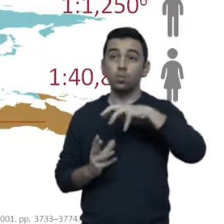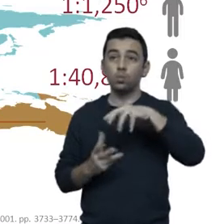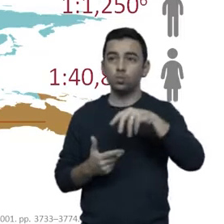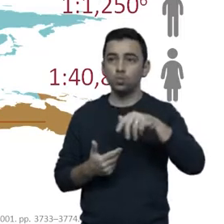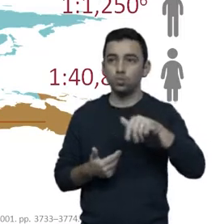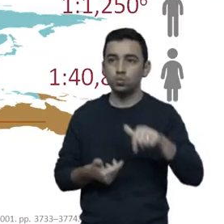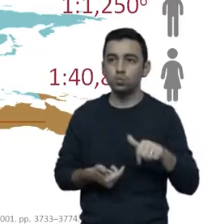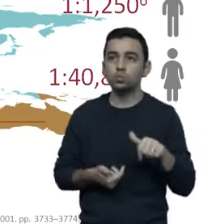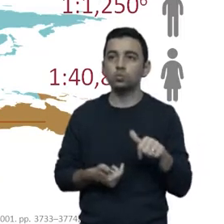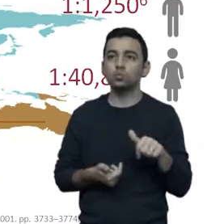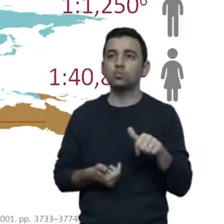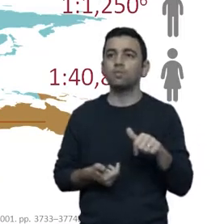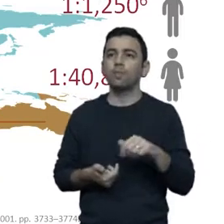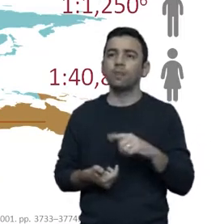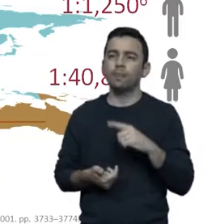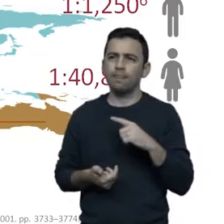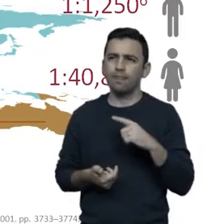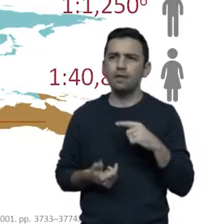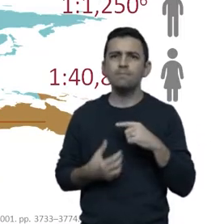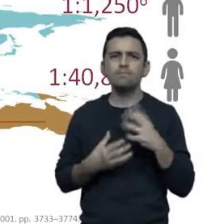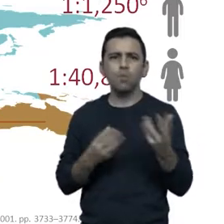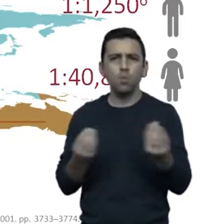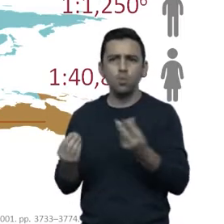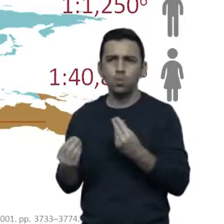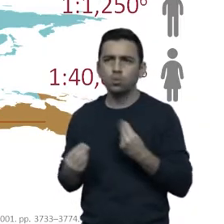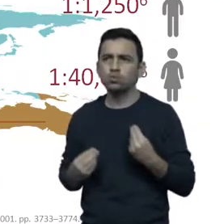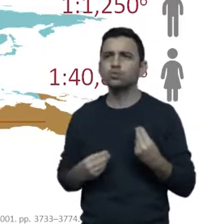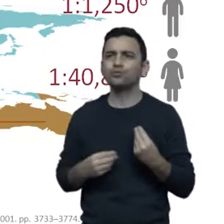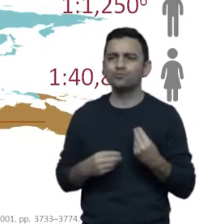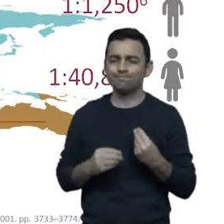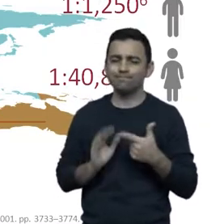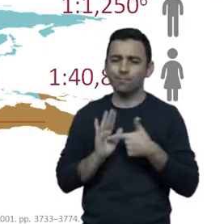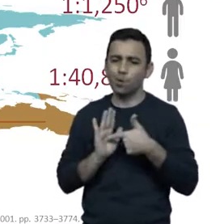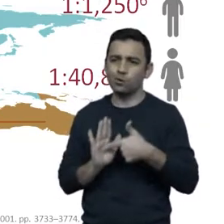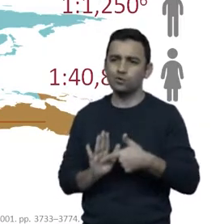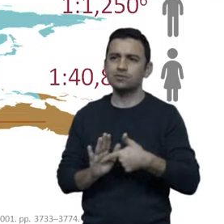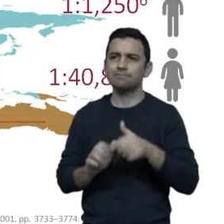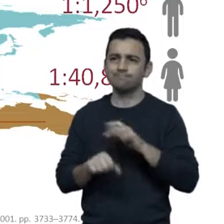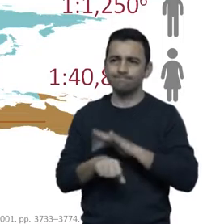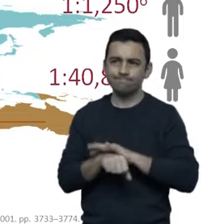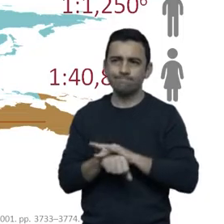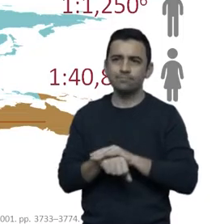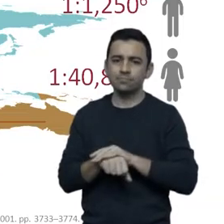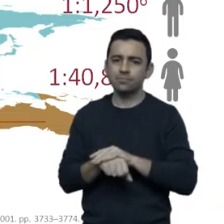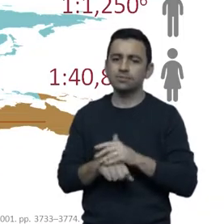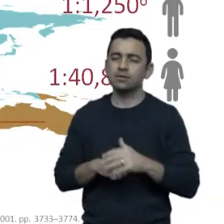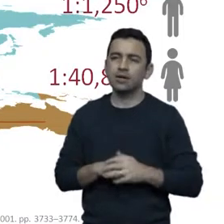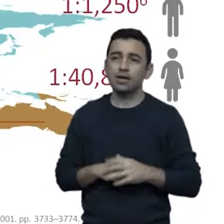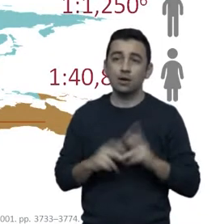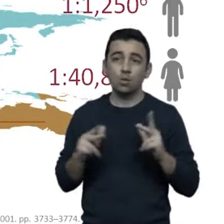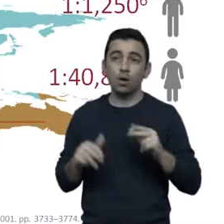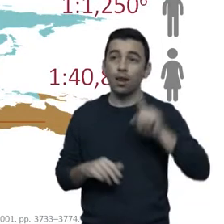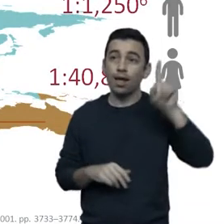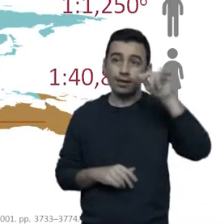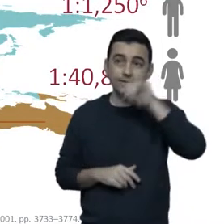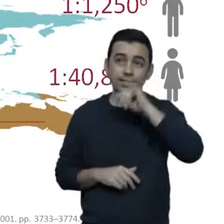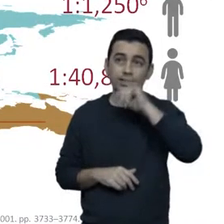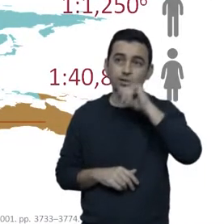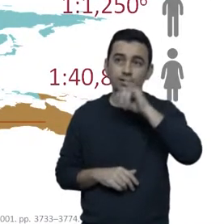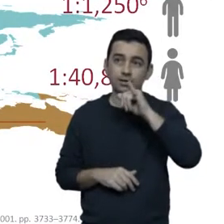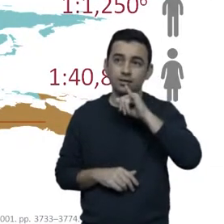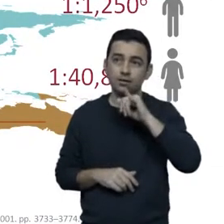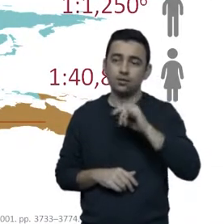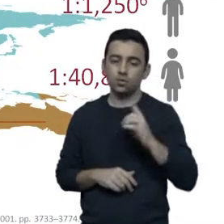várias incidências, né? E nós temos uma incidência parecida com a incidência da Itália, que é 1 para 37